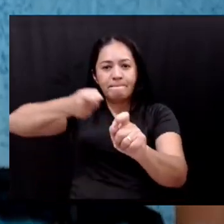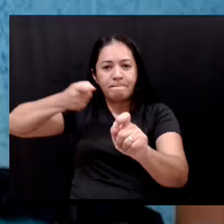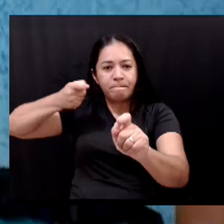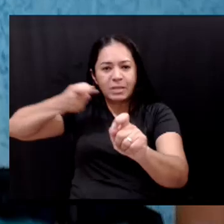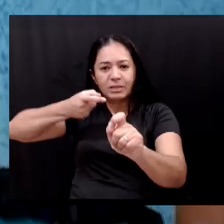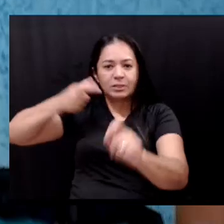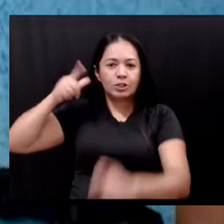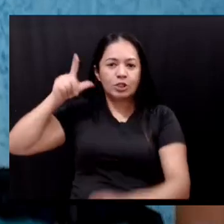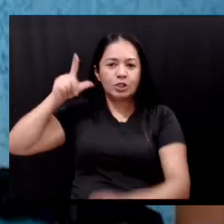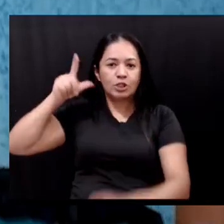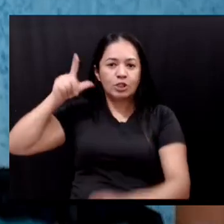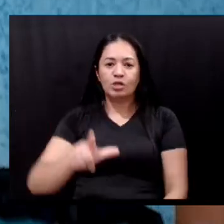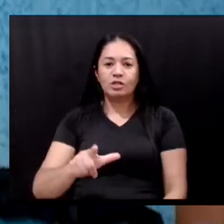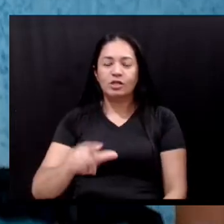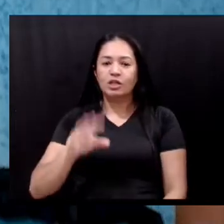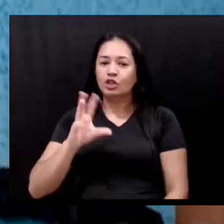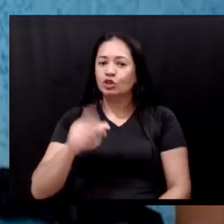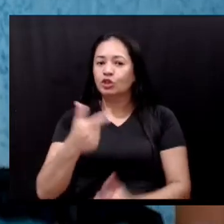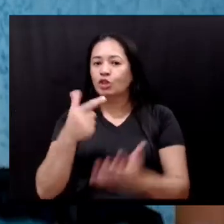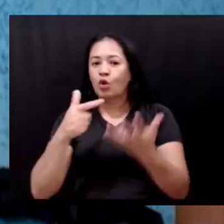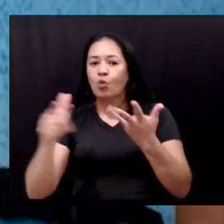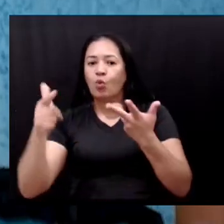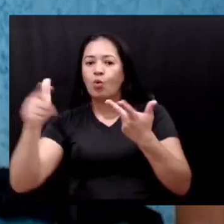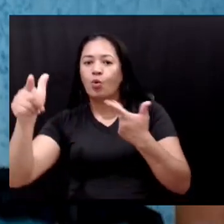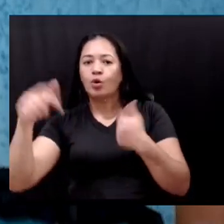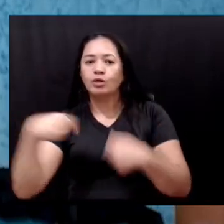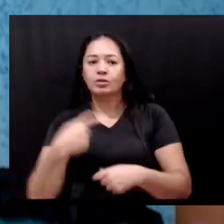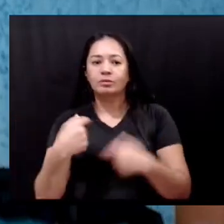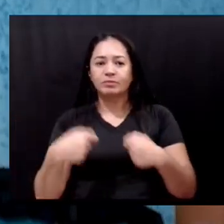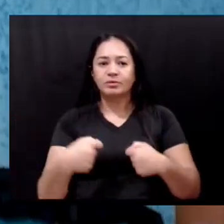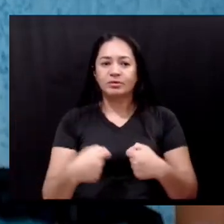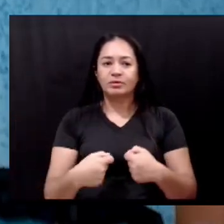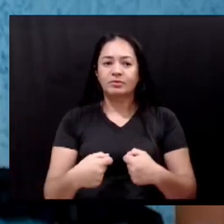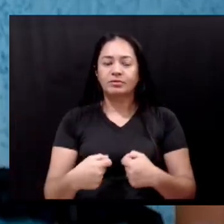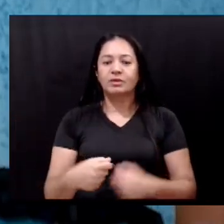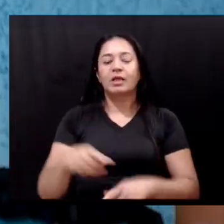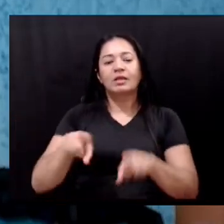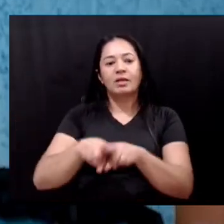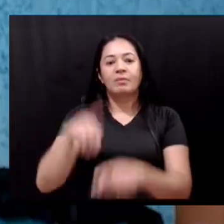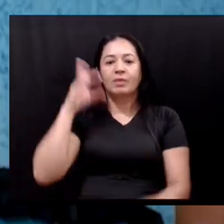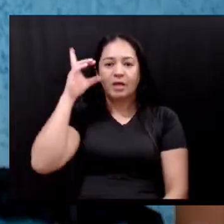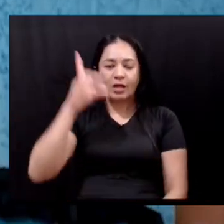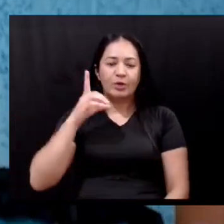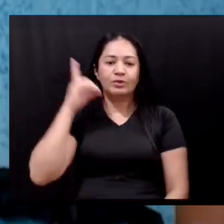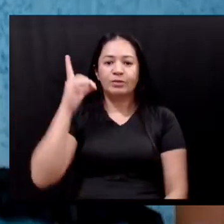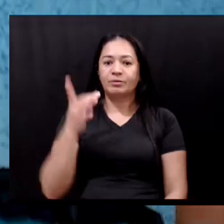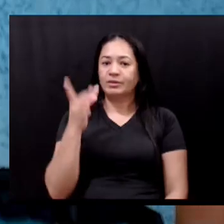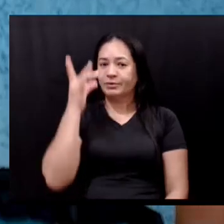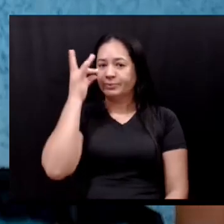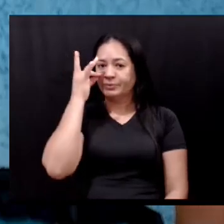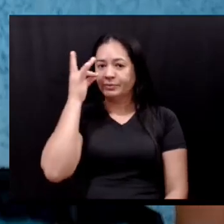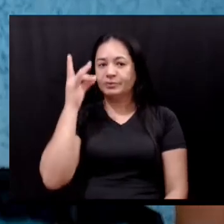as outras coisas que a gente precisa. Ao deputado que aqui está, e que ele possa levar